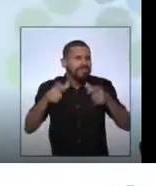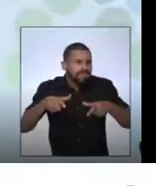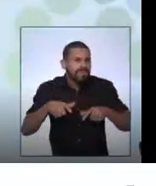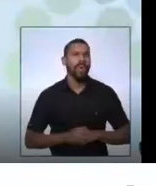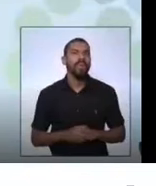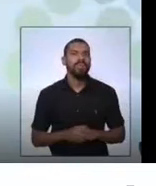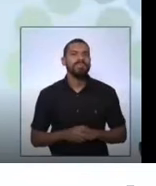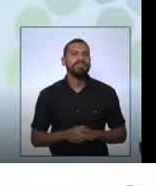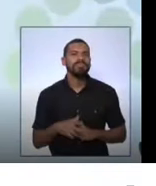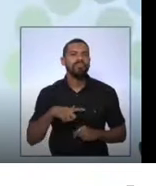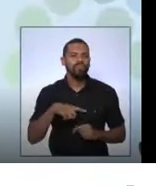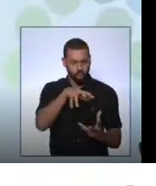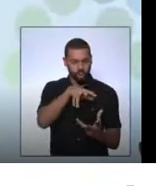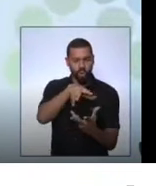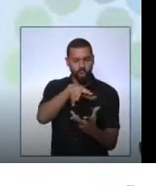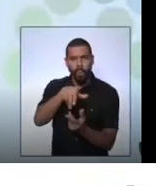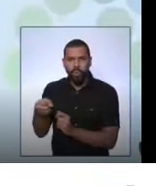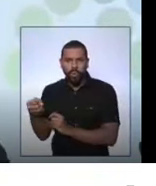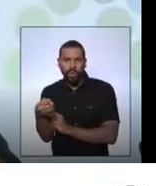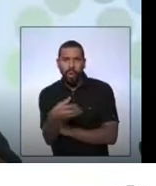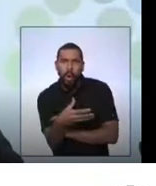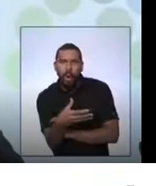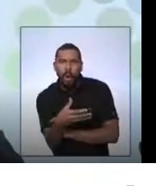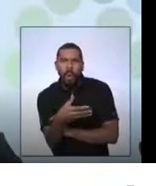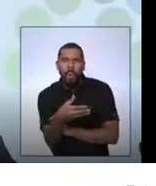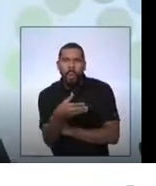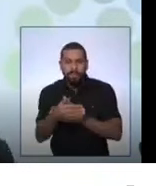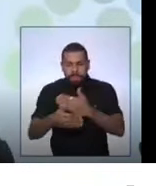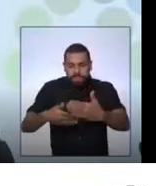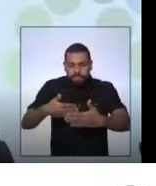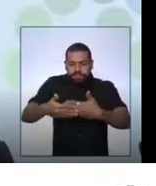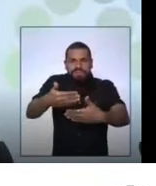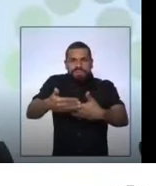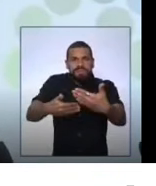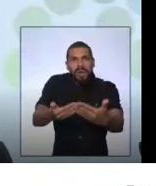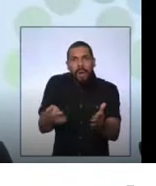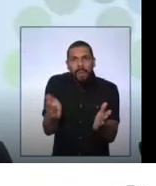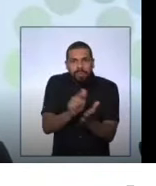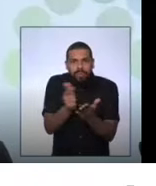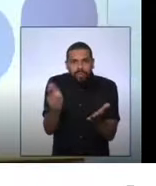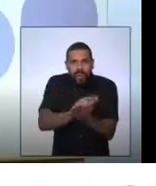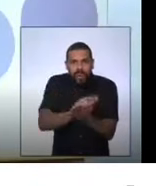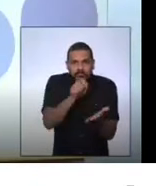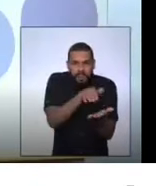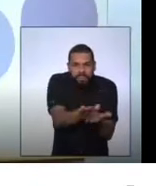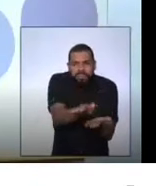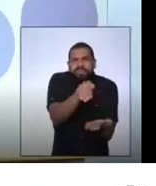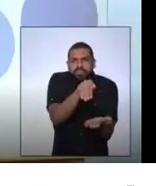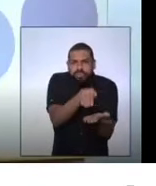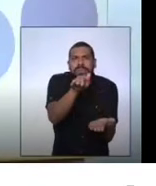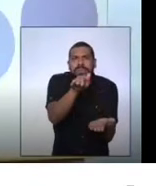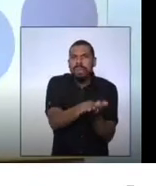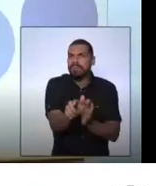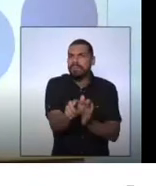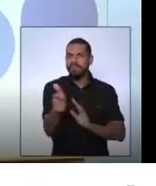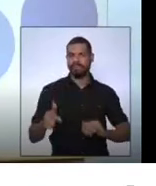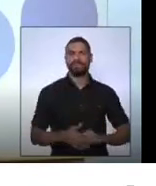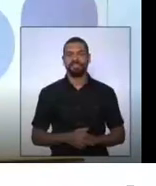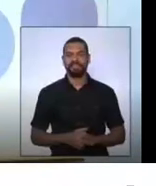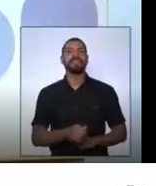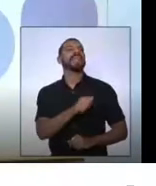no nosso mundo moderno, contemporâneo, né, pós-contemporâneo, para o jornal impresso? Olha, Giovanni aqui está dizendo